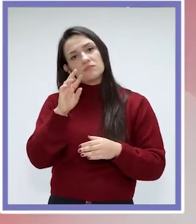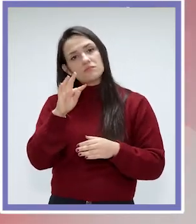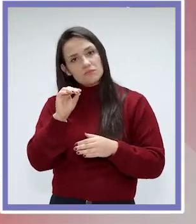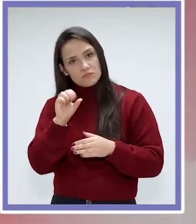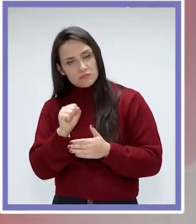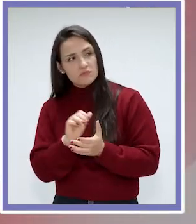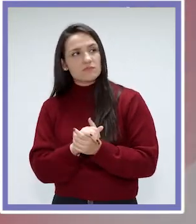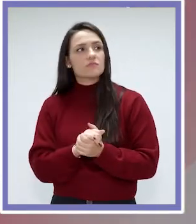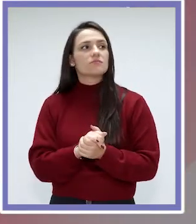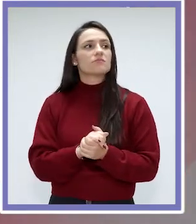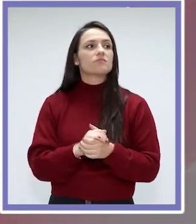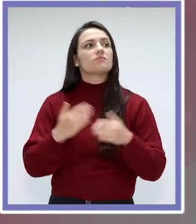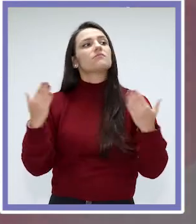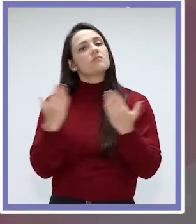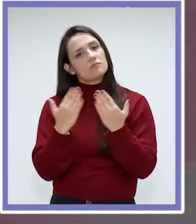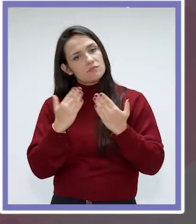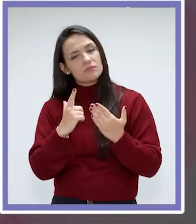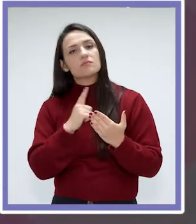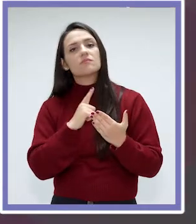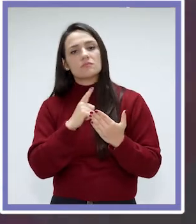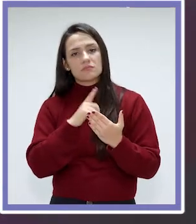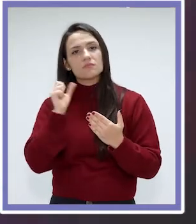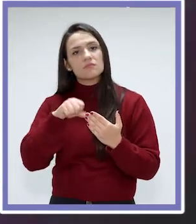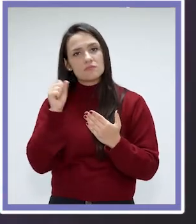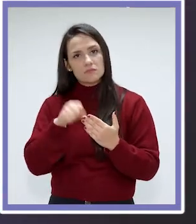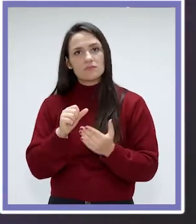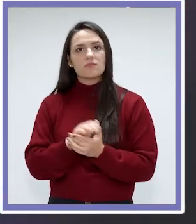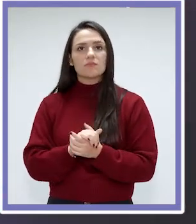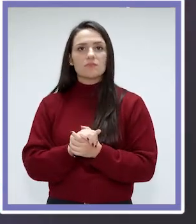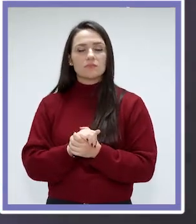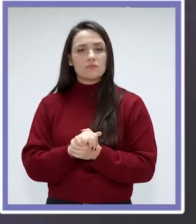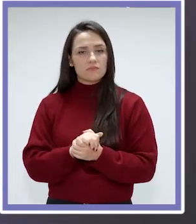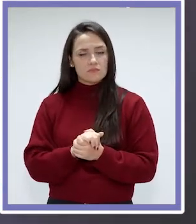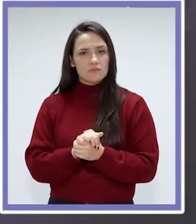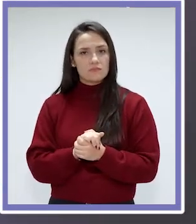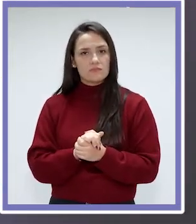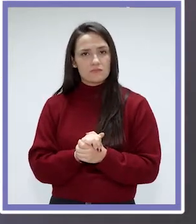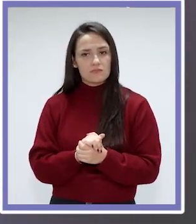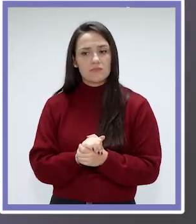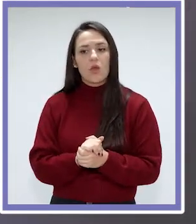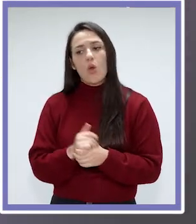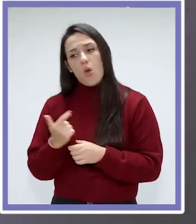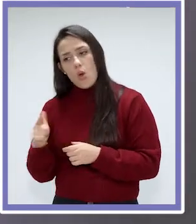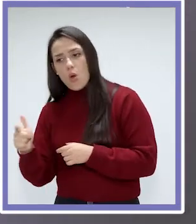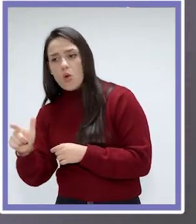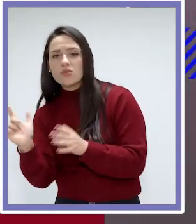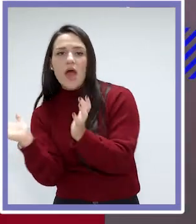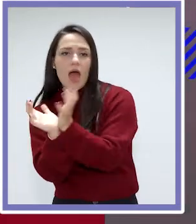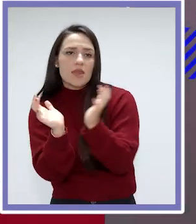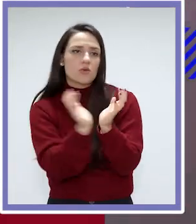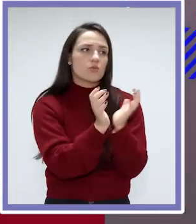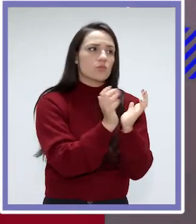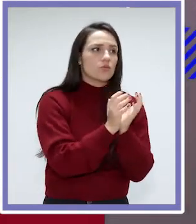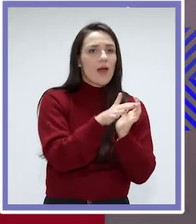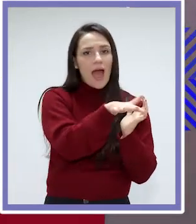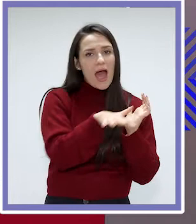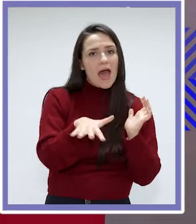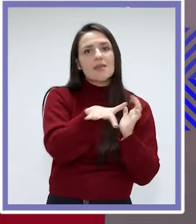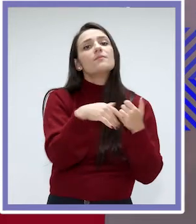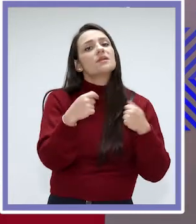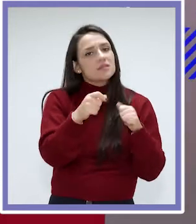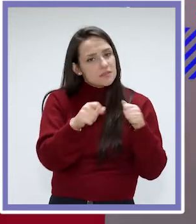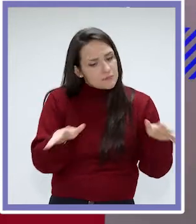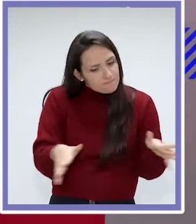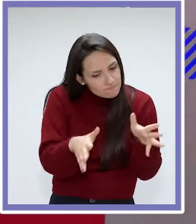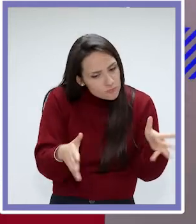com isso alguns outros impactos que a gente precisa mitigar enquanto governo, enquanto o setor, né, público, né, as